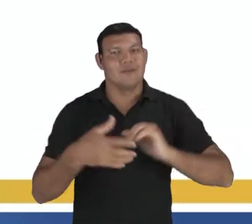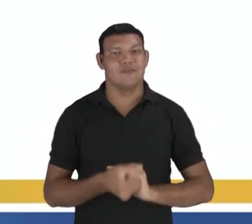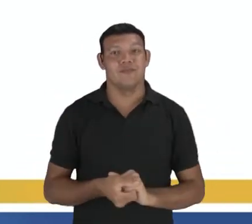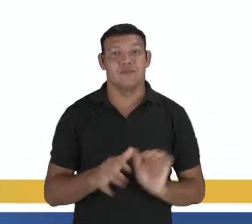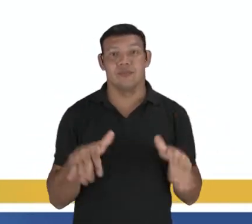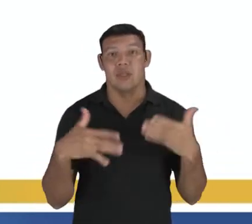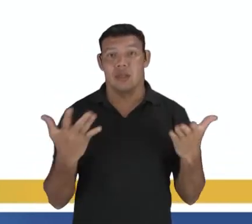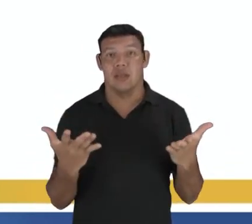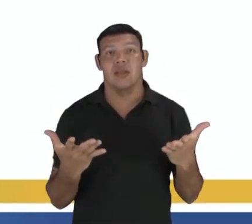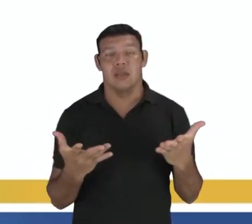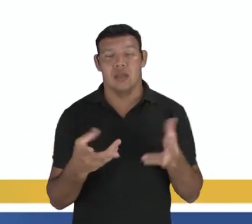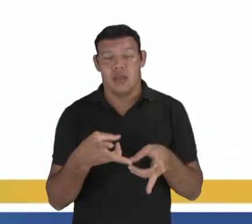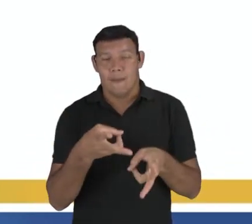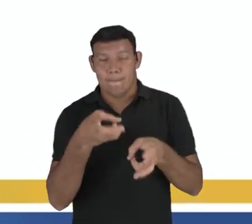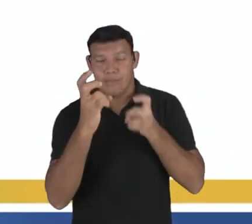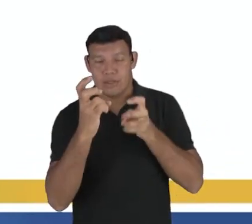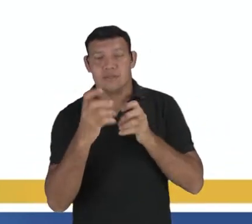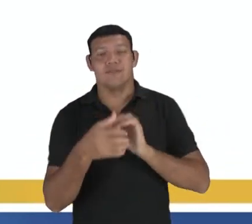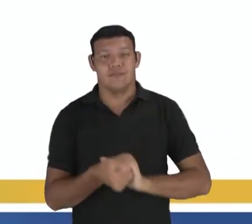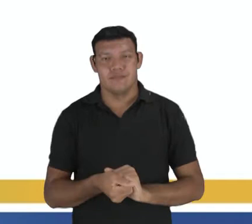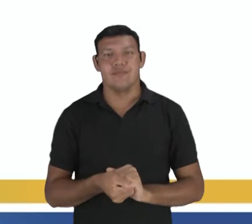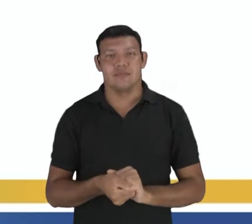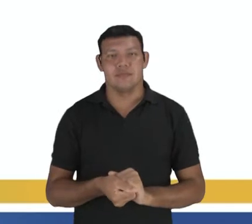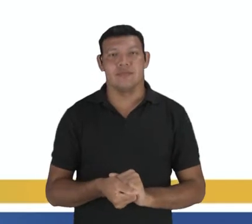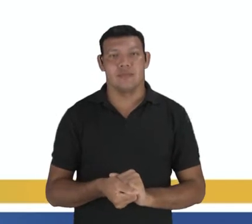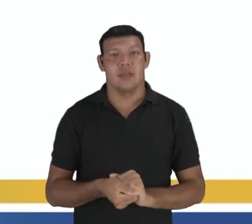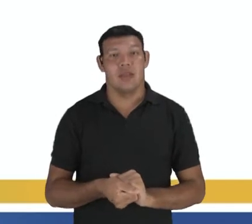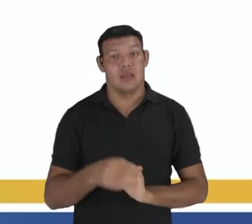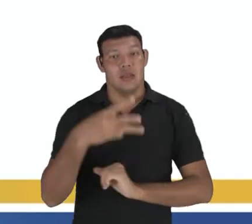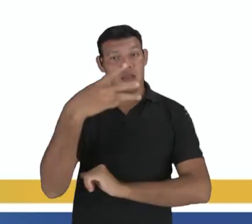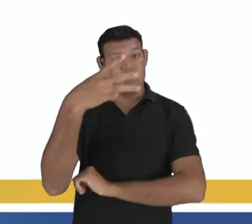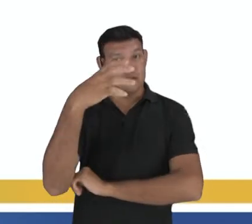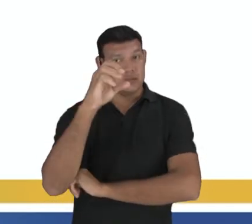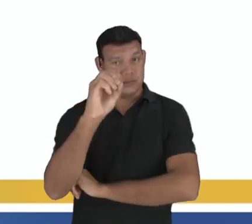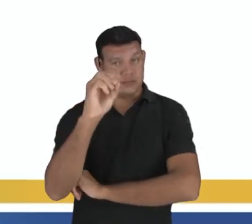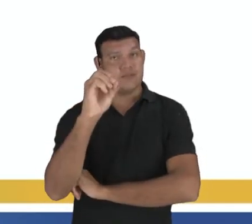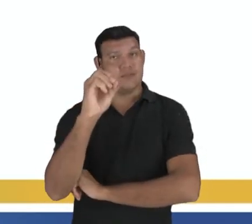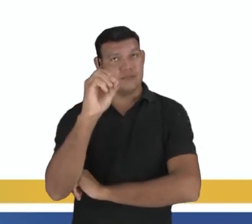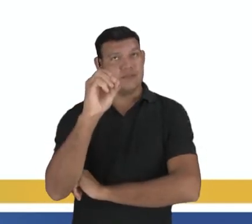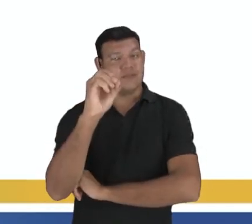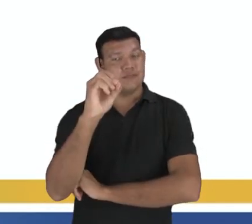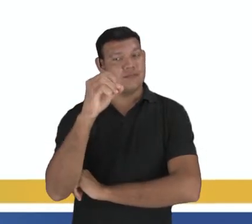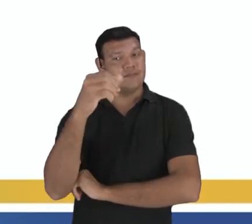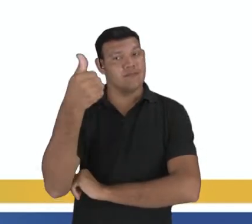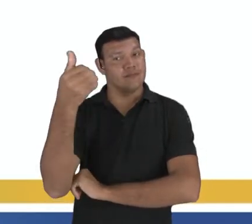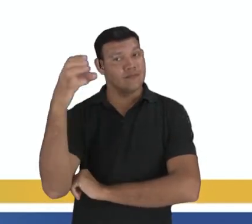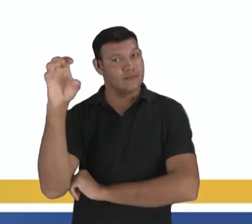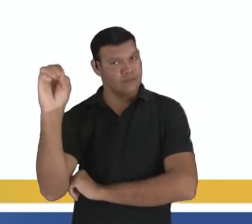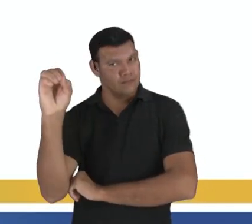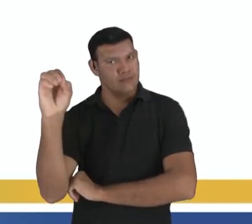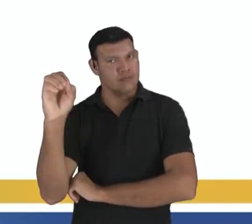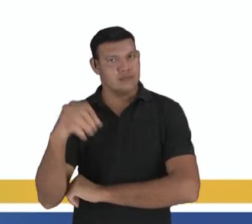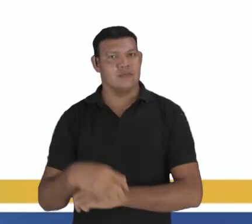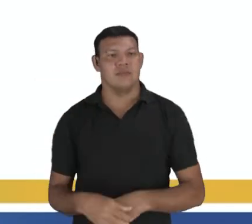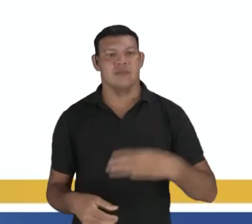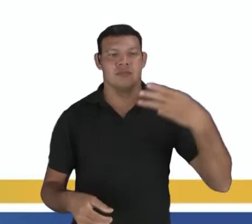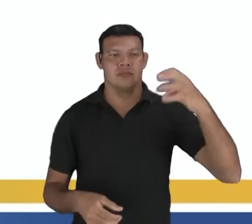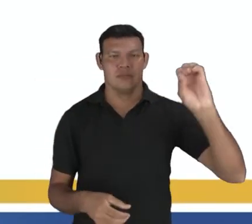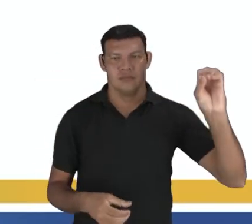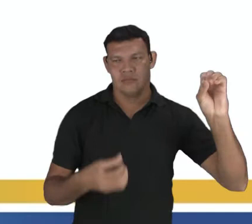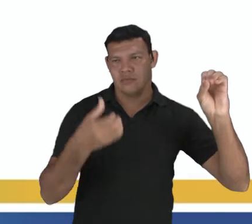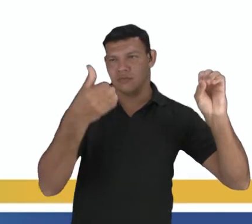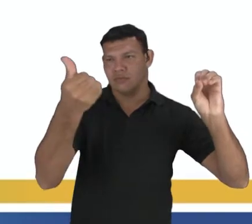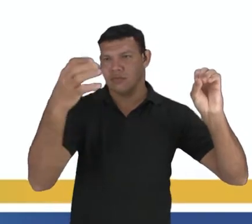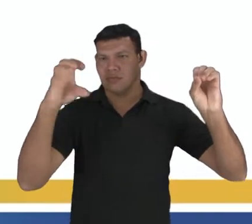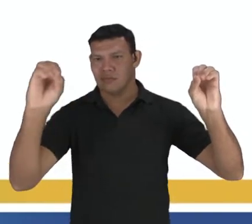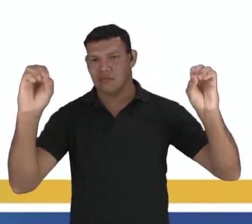acontece? Você vai perceber que nós temos o valor 30 e o valor 60. Então, olha só, do